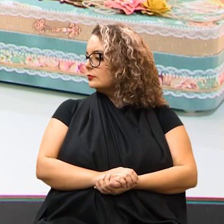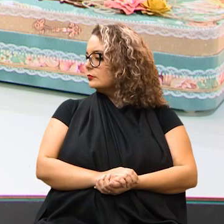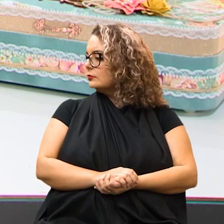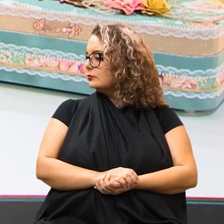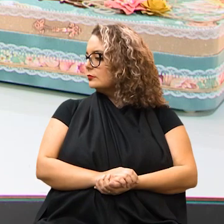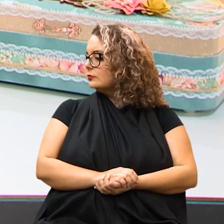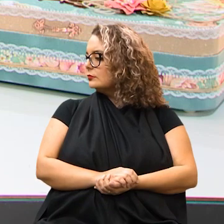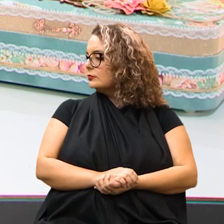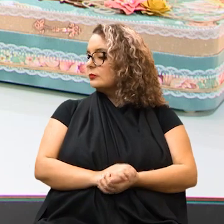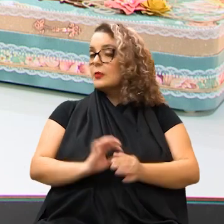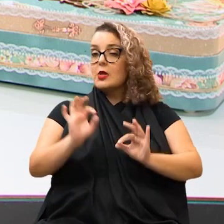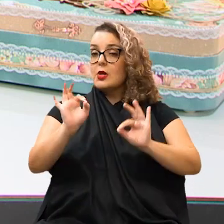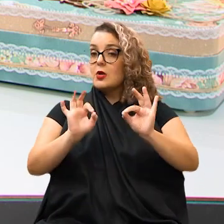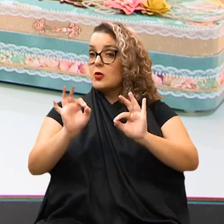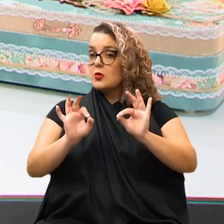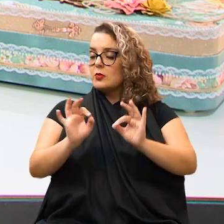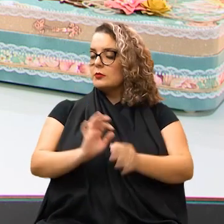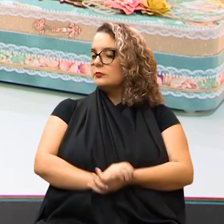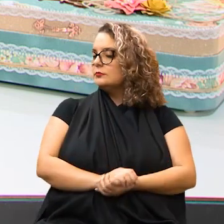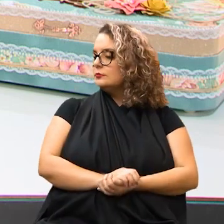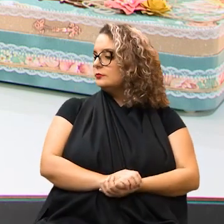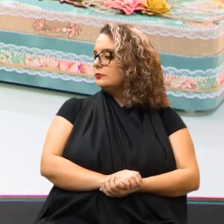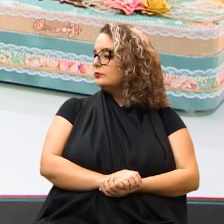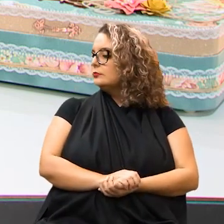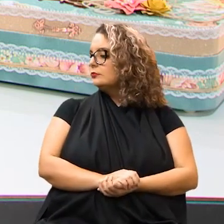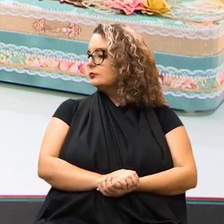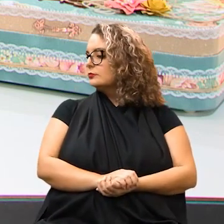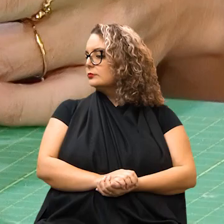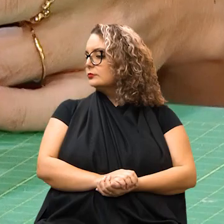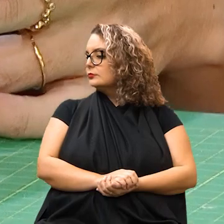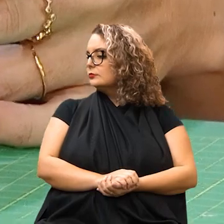Ele tá bem ali aqui no centro da caixa.